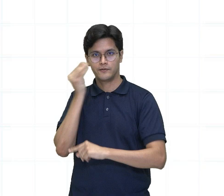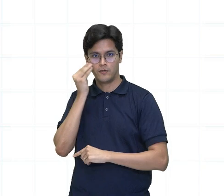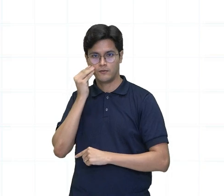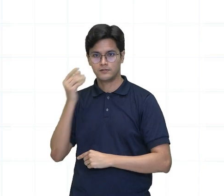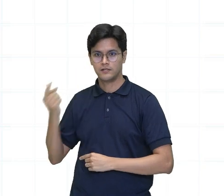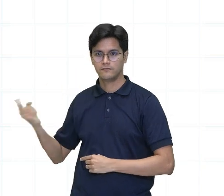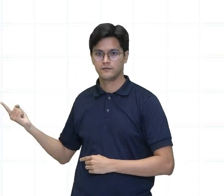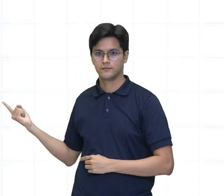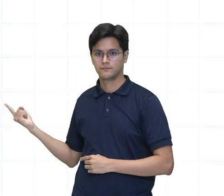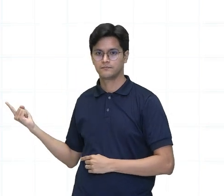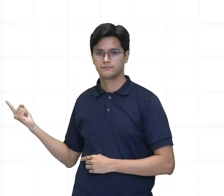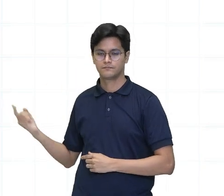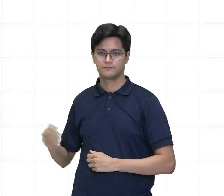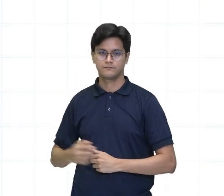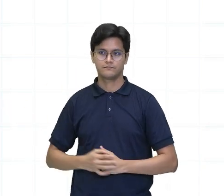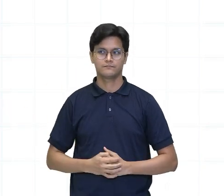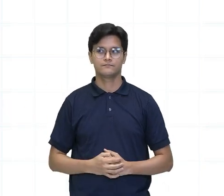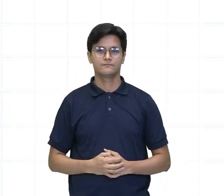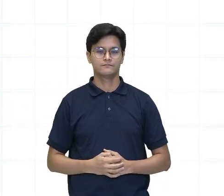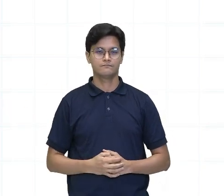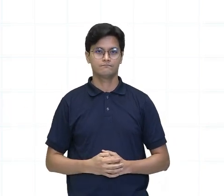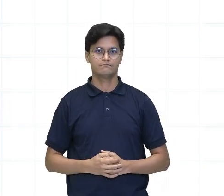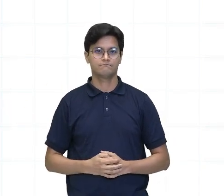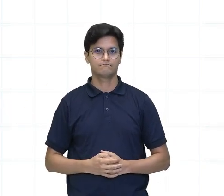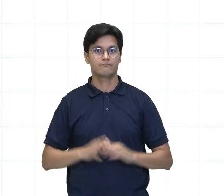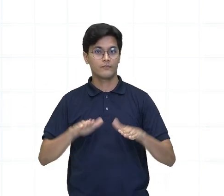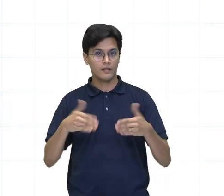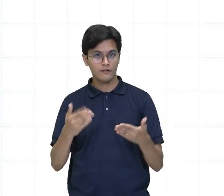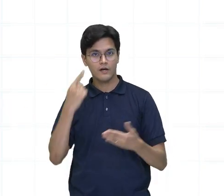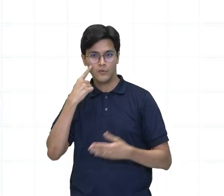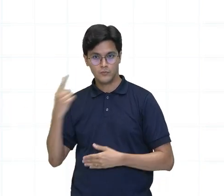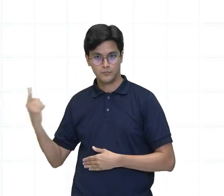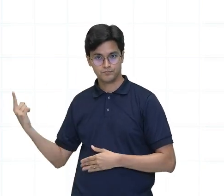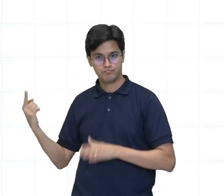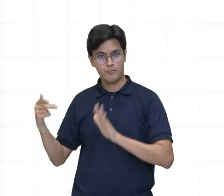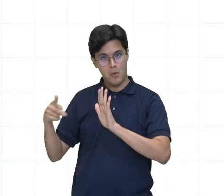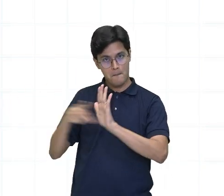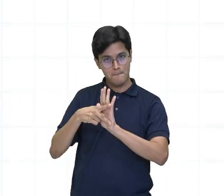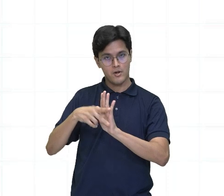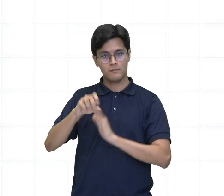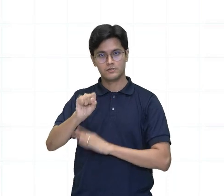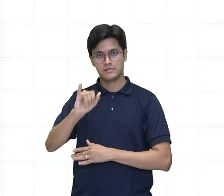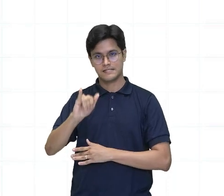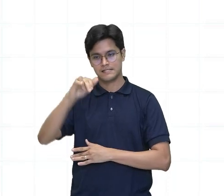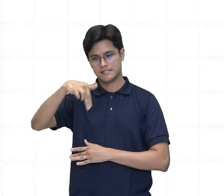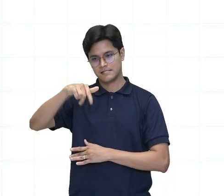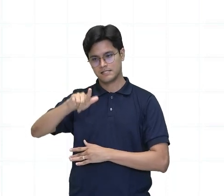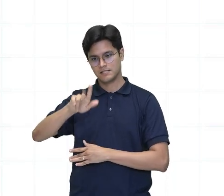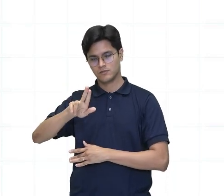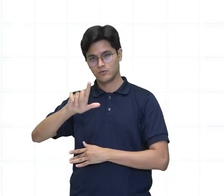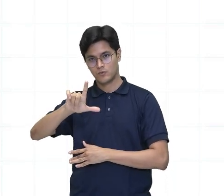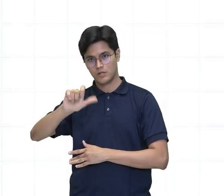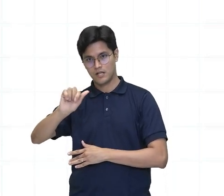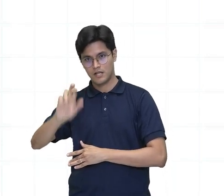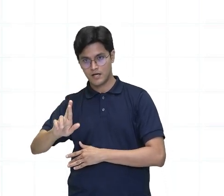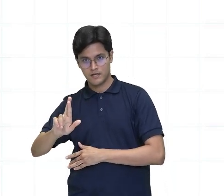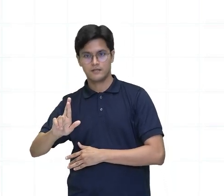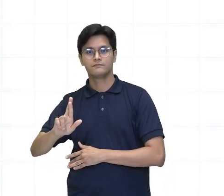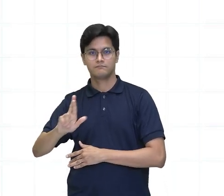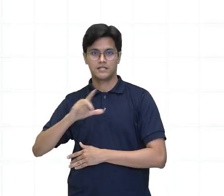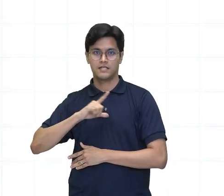Então, estamos falando do singular, certo? Colocamos aqui duas colunas para que vocês possam observar